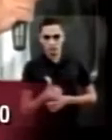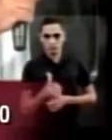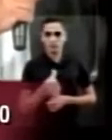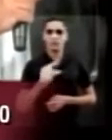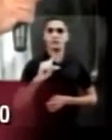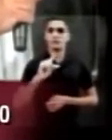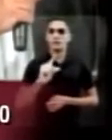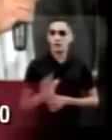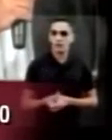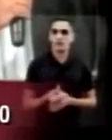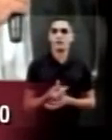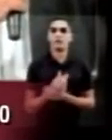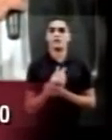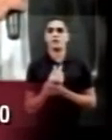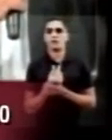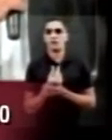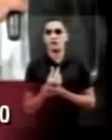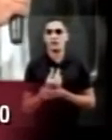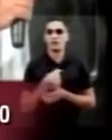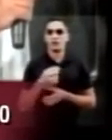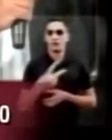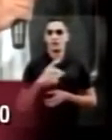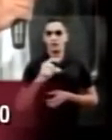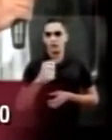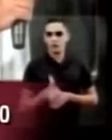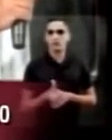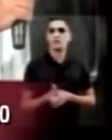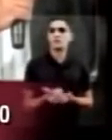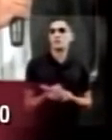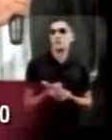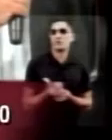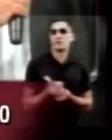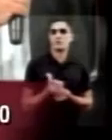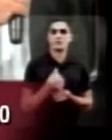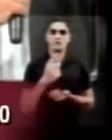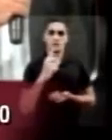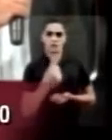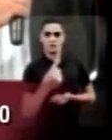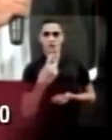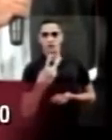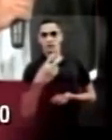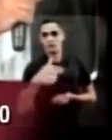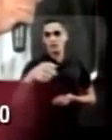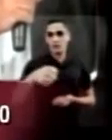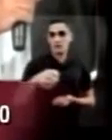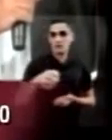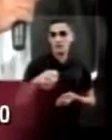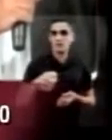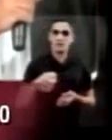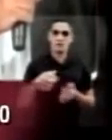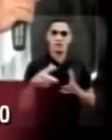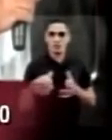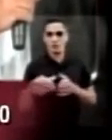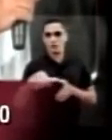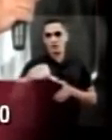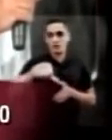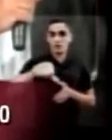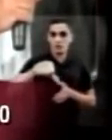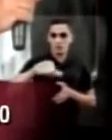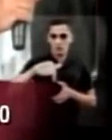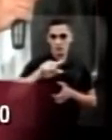26.127 pacientes, que dá 97,5%, recuperados, que já estão